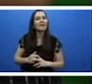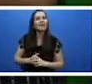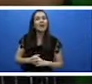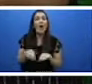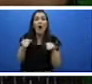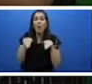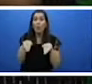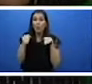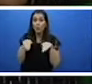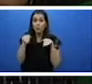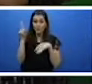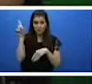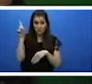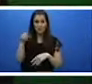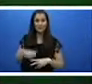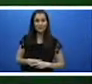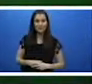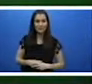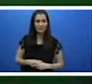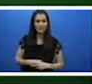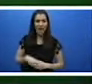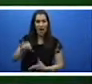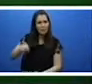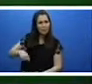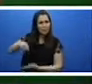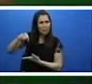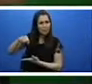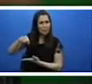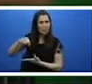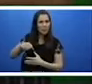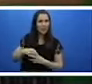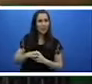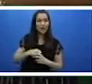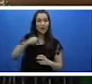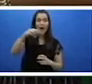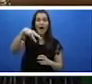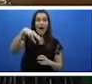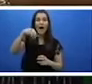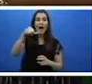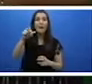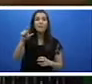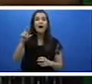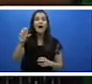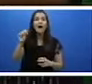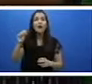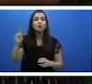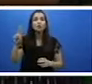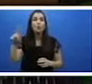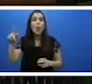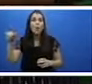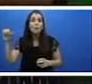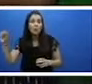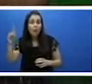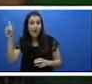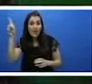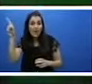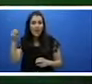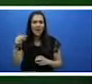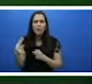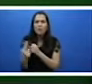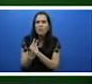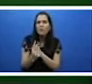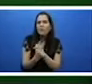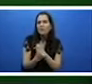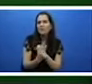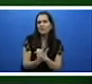do canguru. Nessa bolsa, chamada marsúpio, o filhote fica protegido desde o